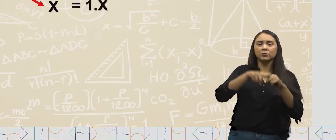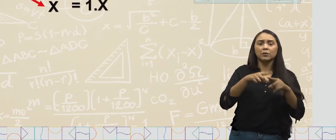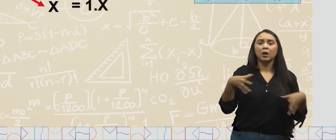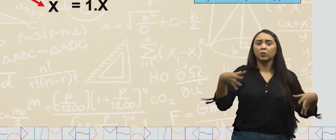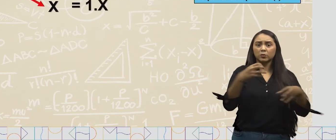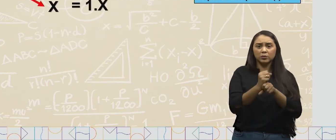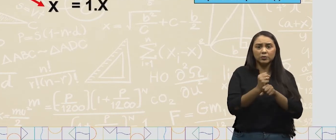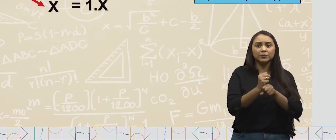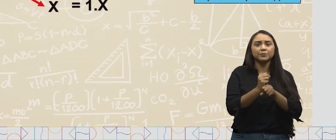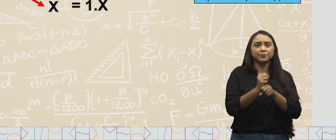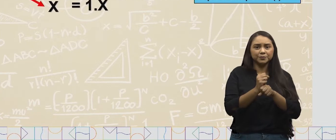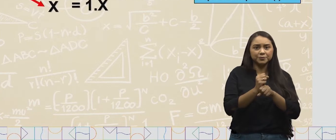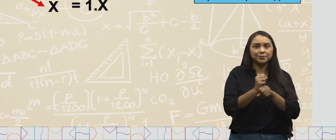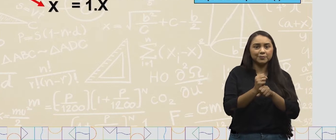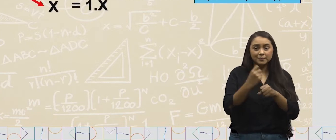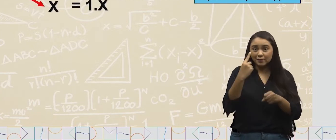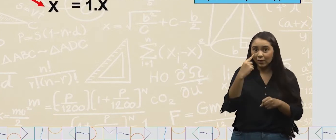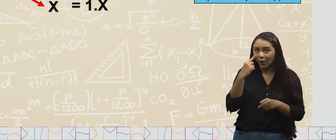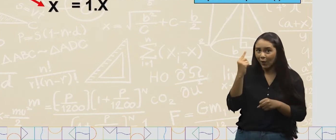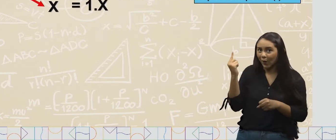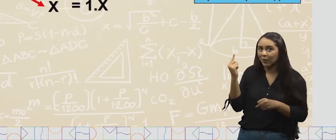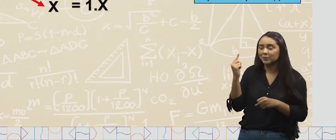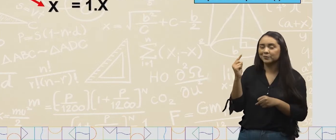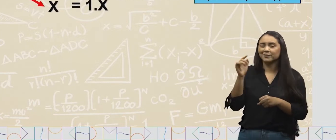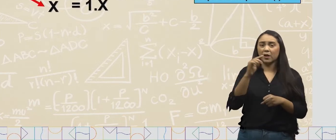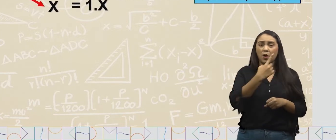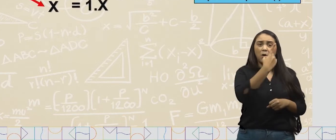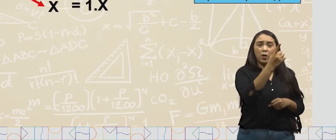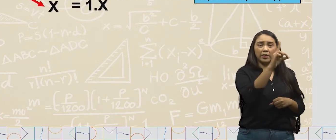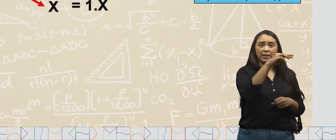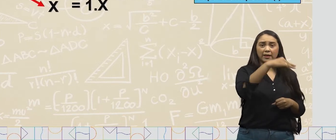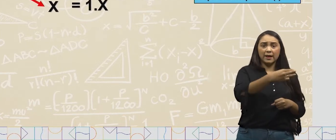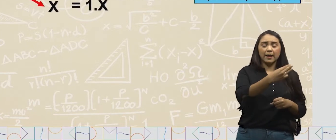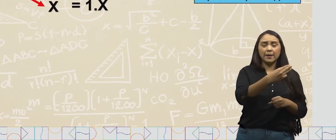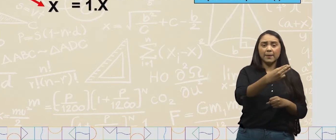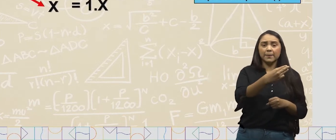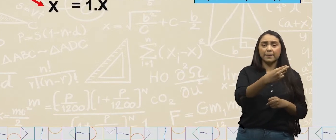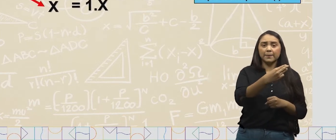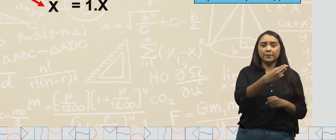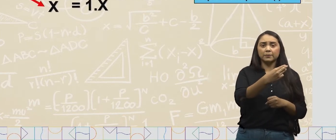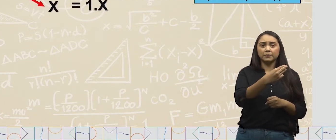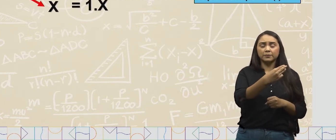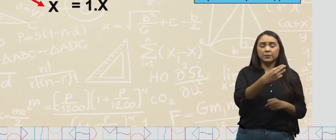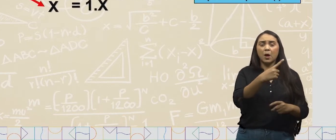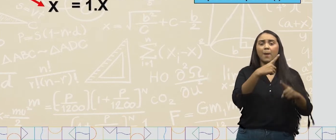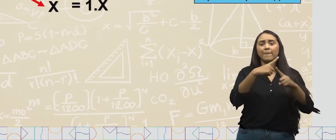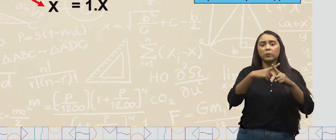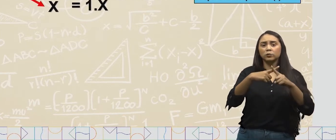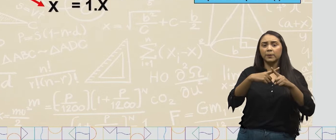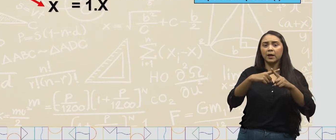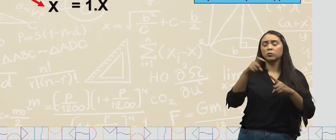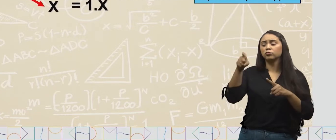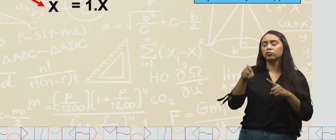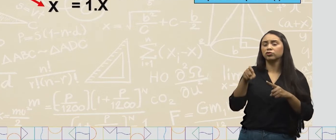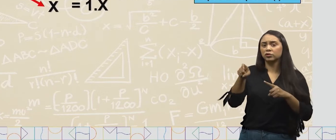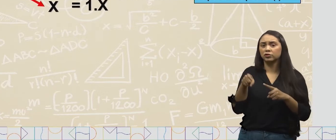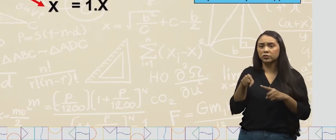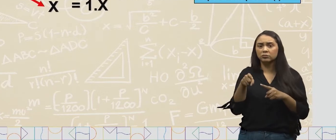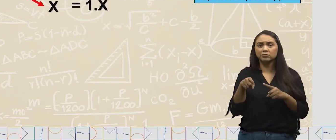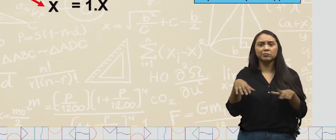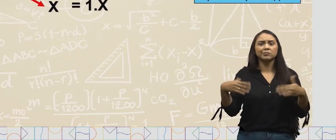as multiplicações. Observe bem, 1 decímetro cúbico multiplicado por x é quanto? Nós